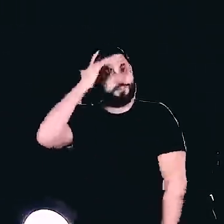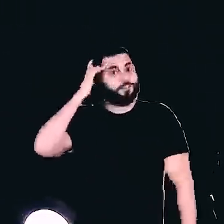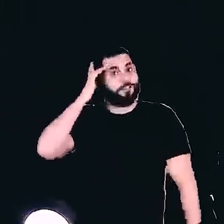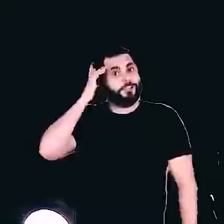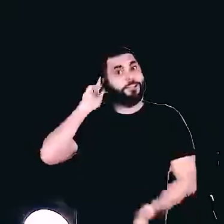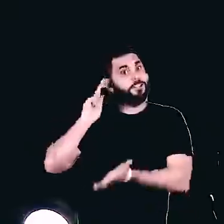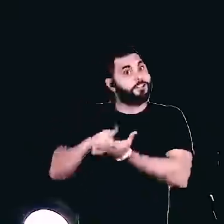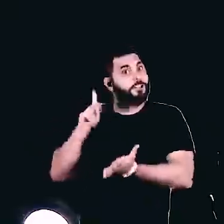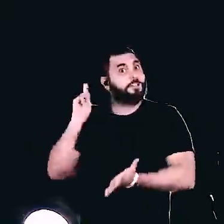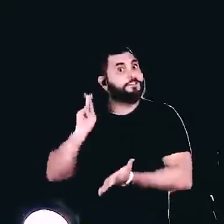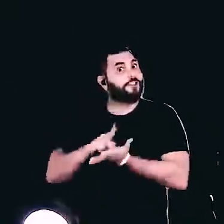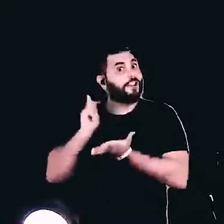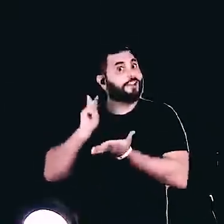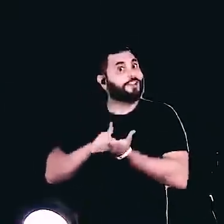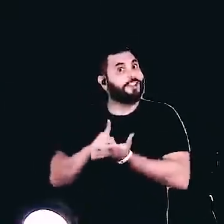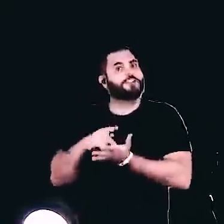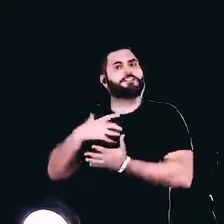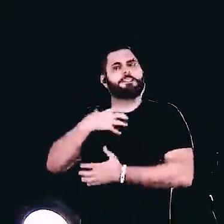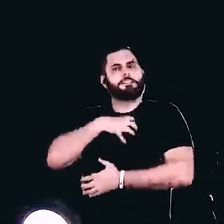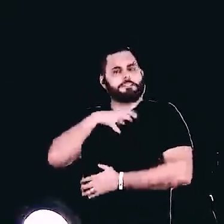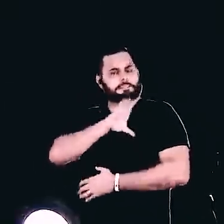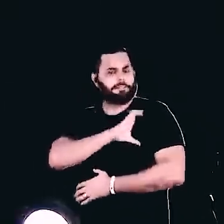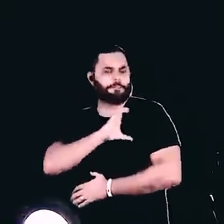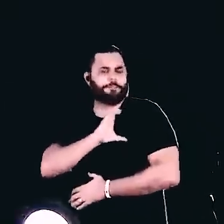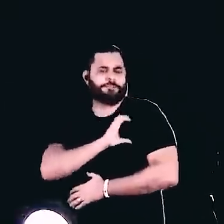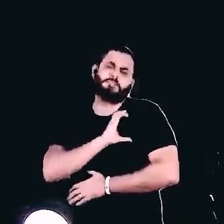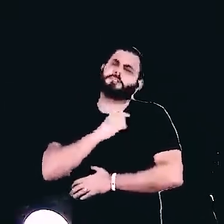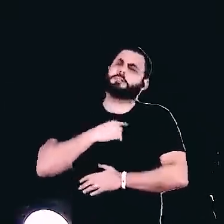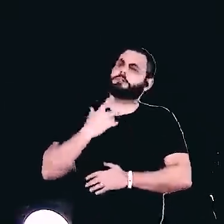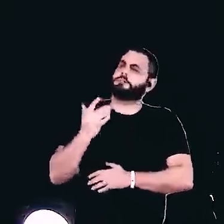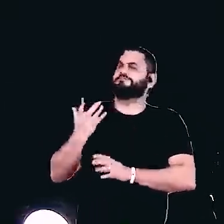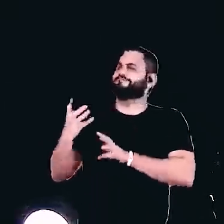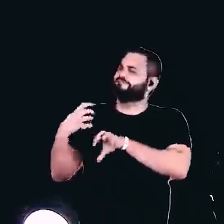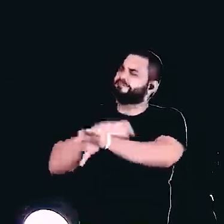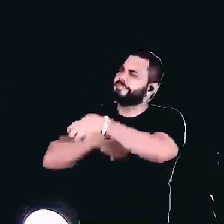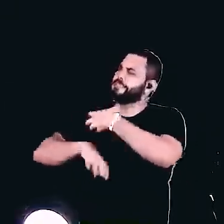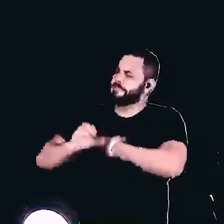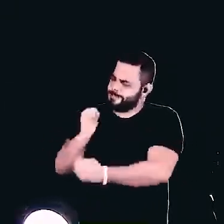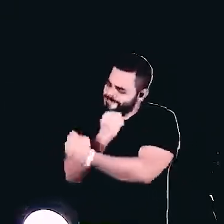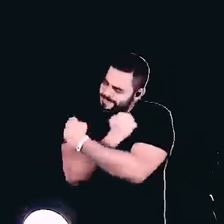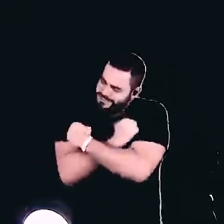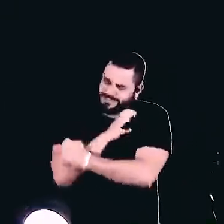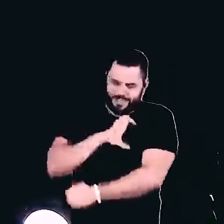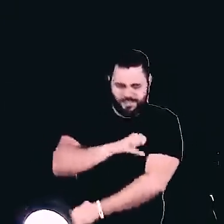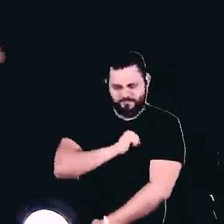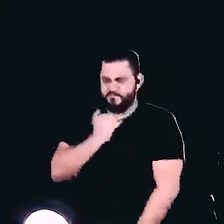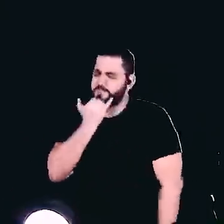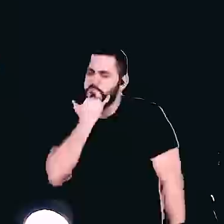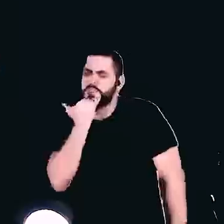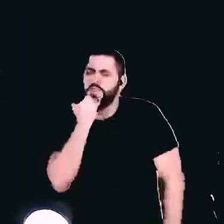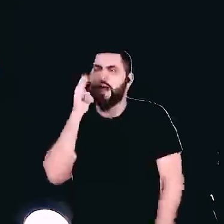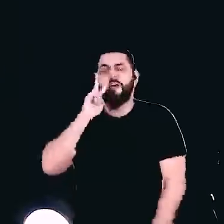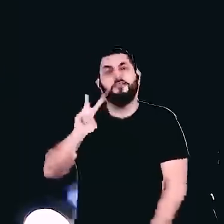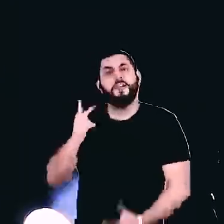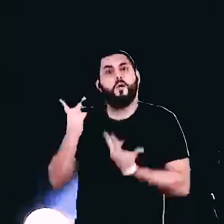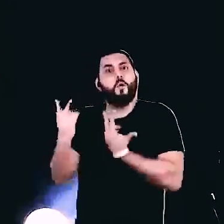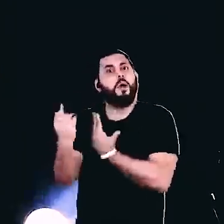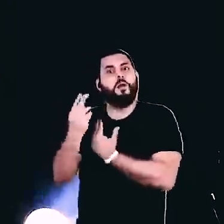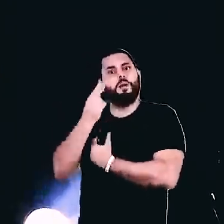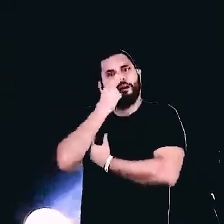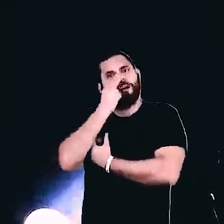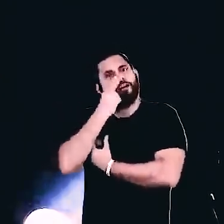de verdade, se compadecer, se identificar, abraçar, amar, perdoar, enxergar o outro como